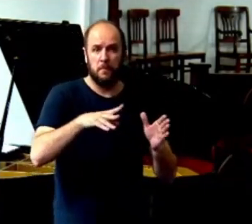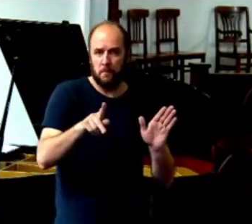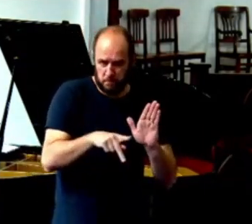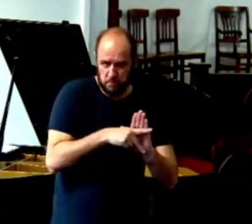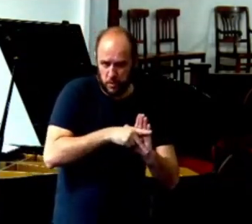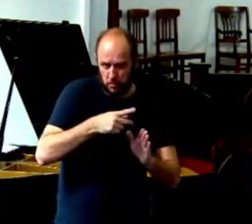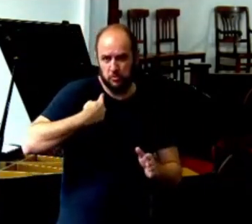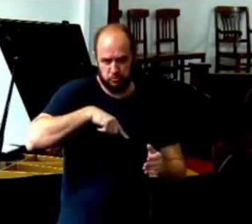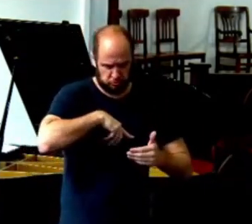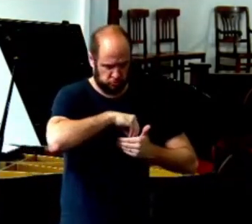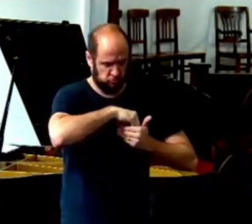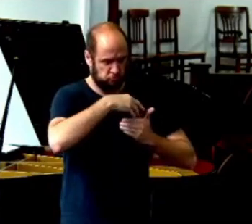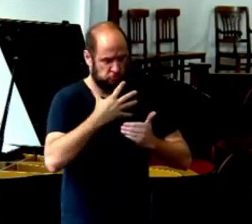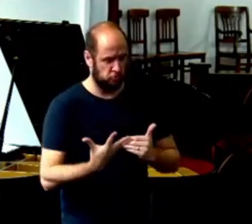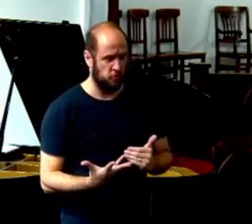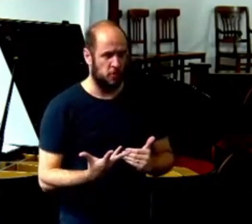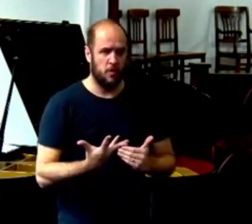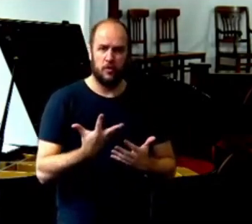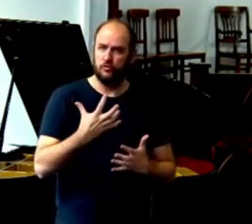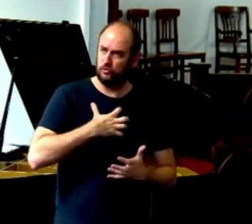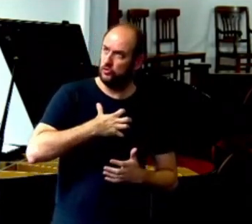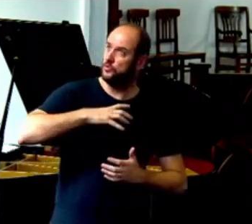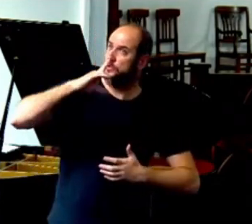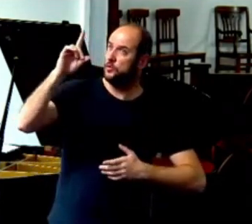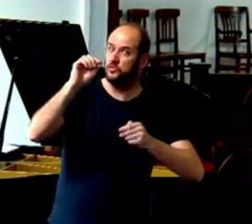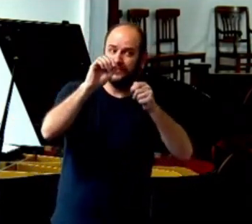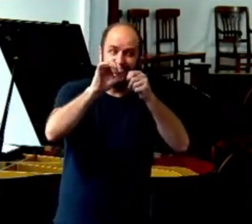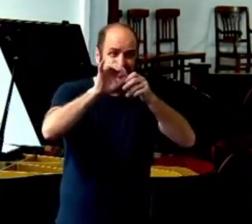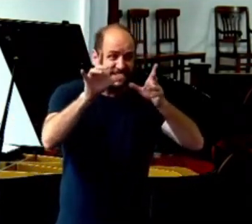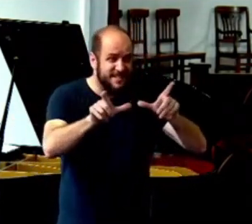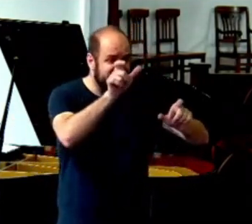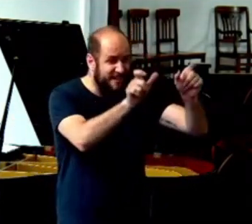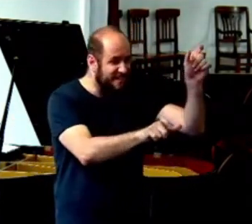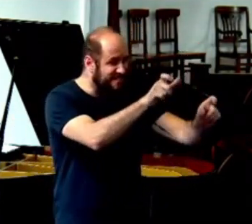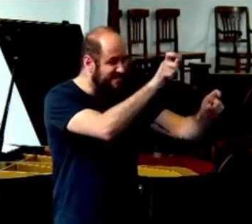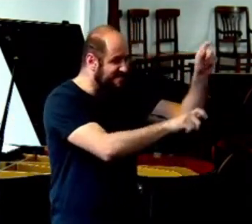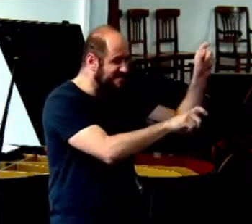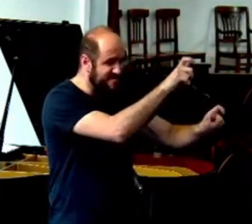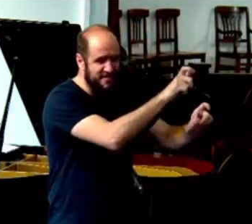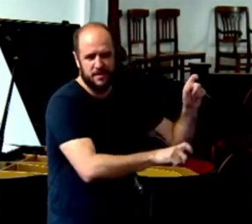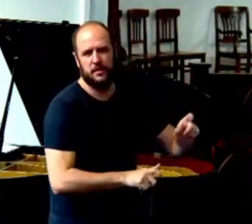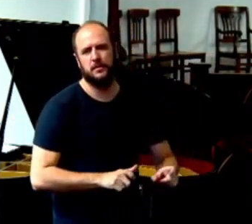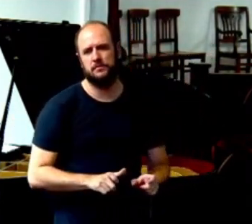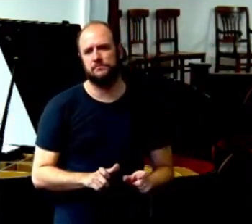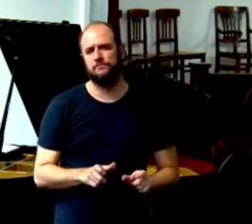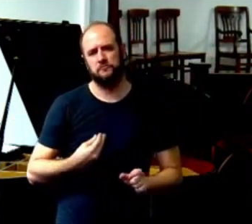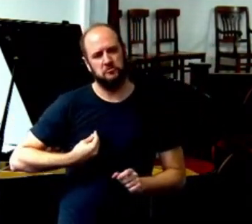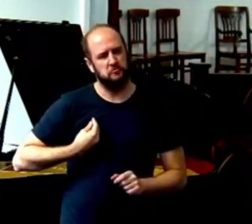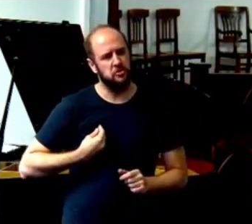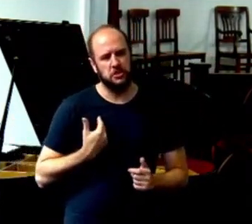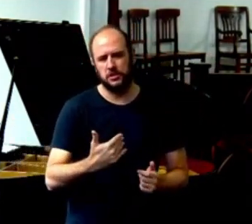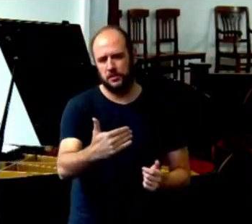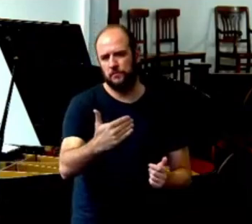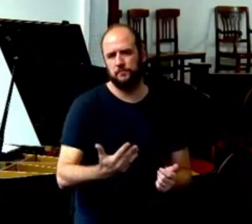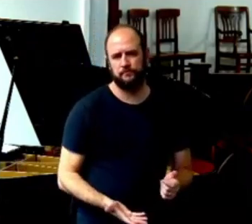nossa natureza, da forma como Deus criou a cada um de nós para